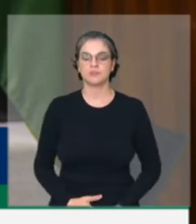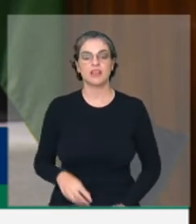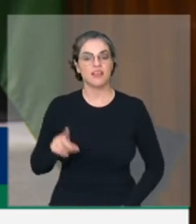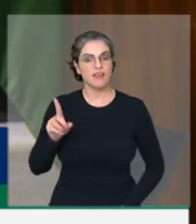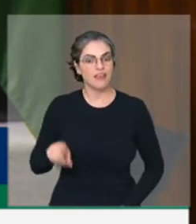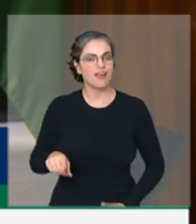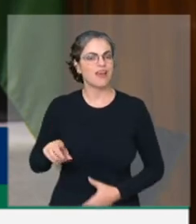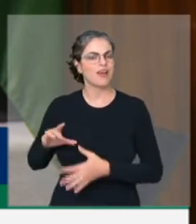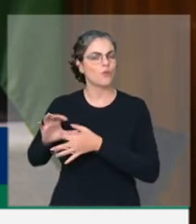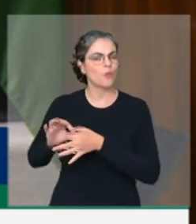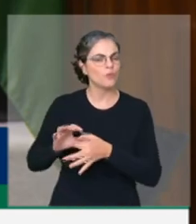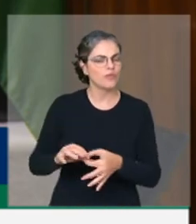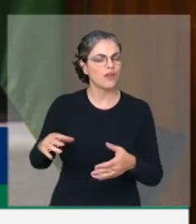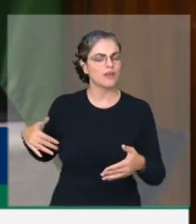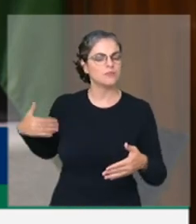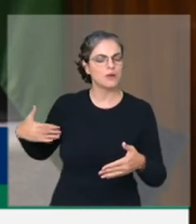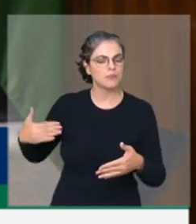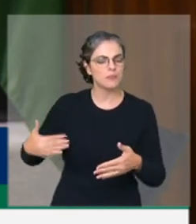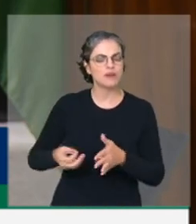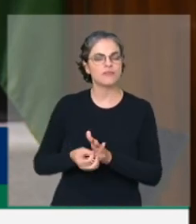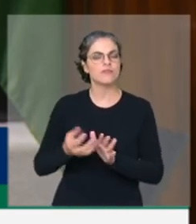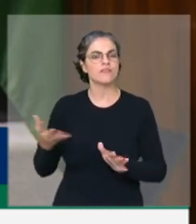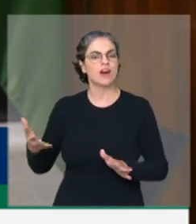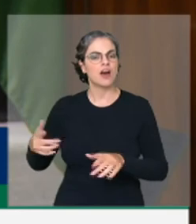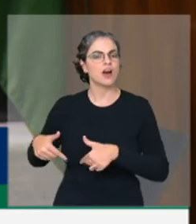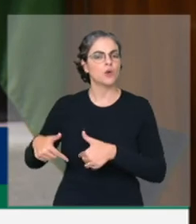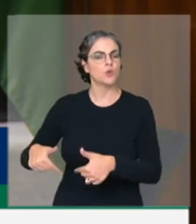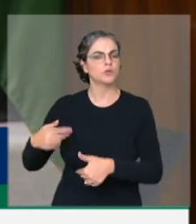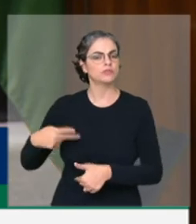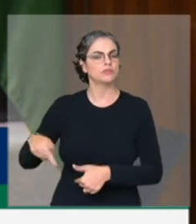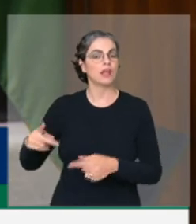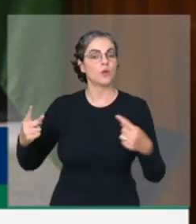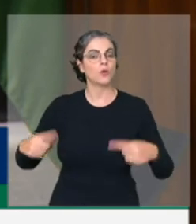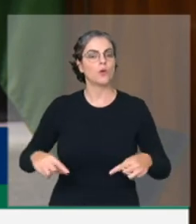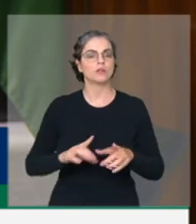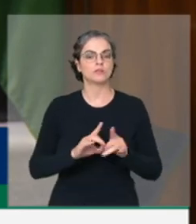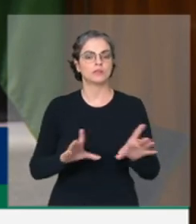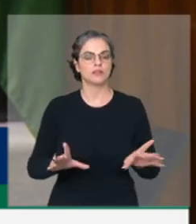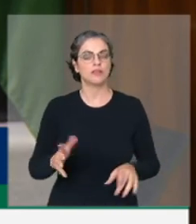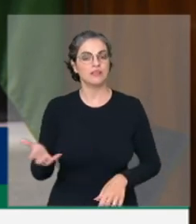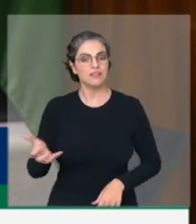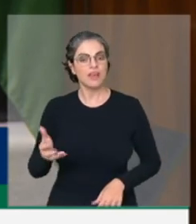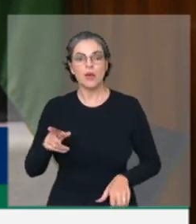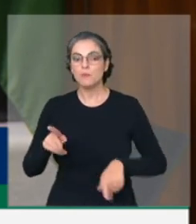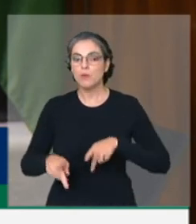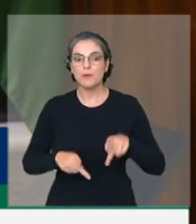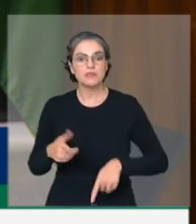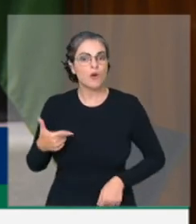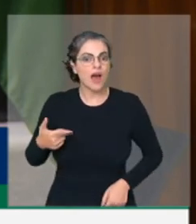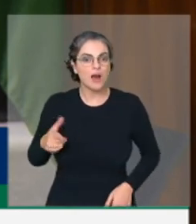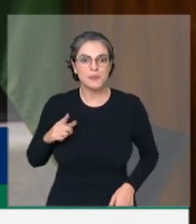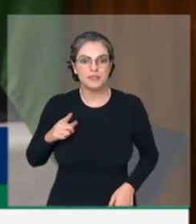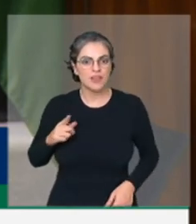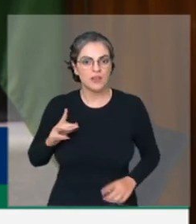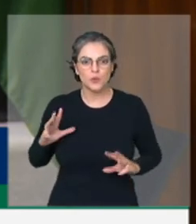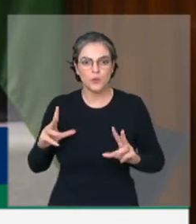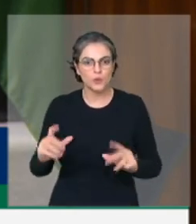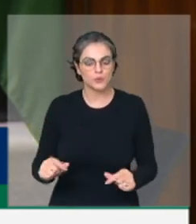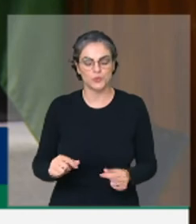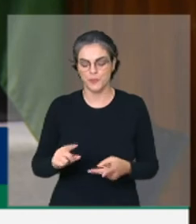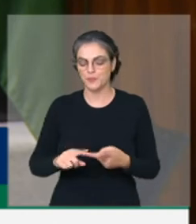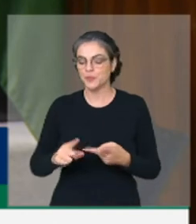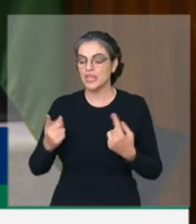conjunto de ações antidemocráticas. Armar a população inteira, incentivar